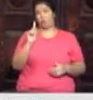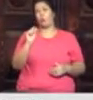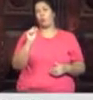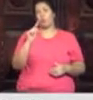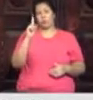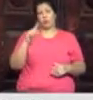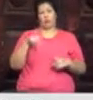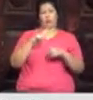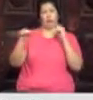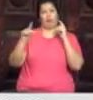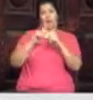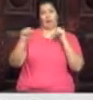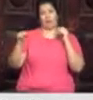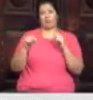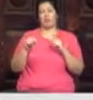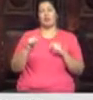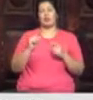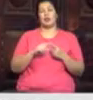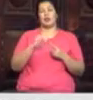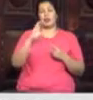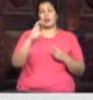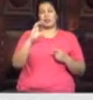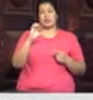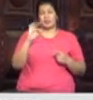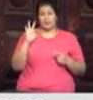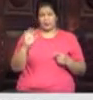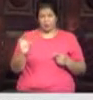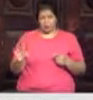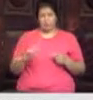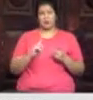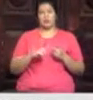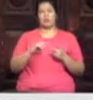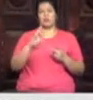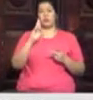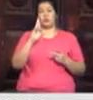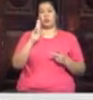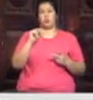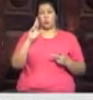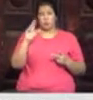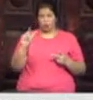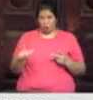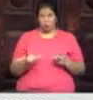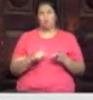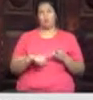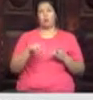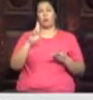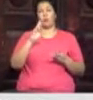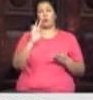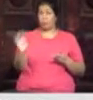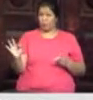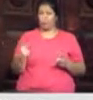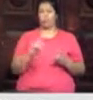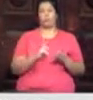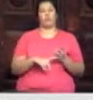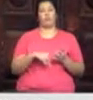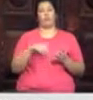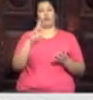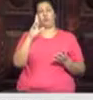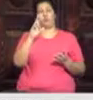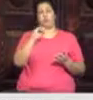Rural, reúne também o CEFET, reúne, enfim, a UF, a minha querida UF, não podia